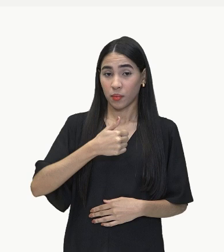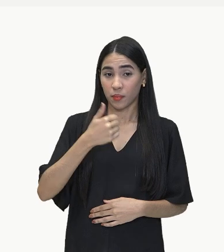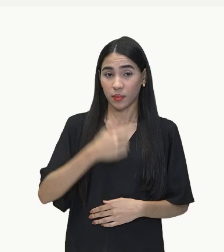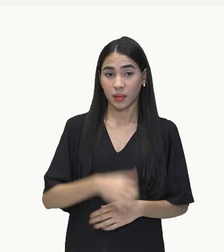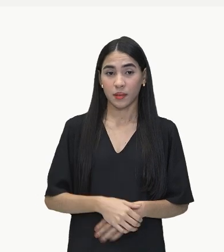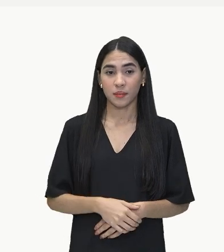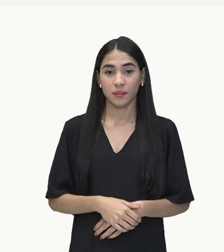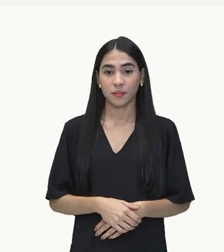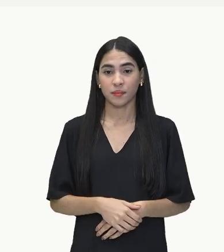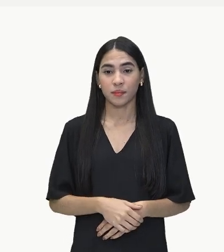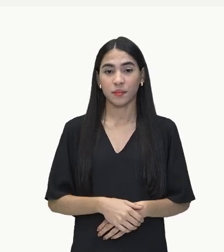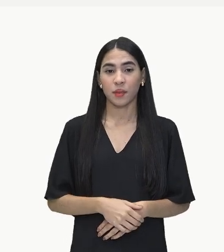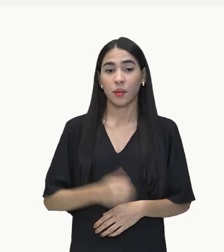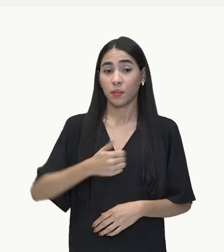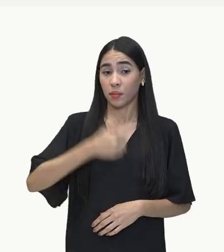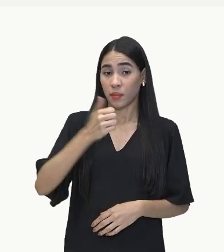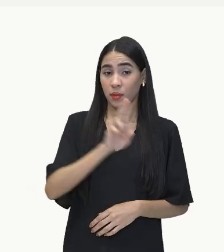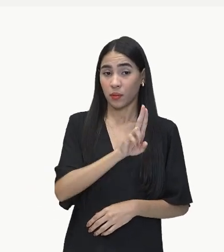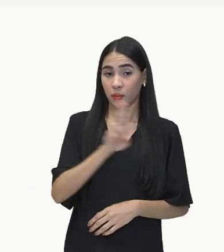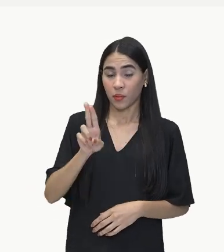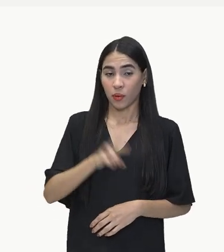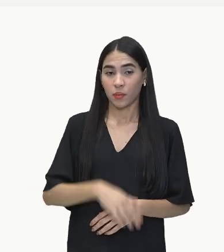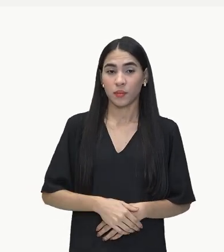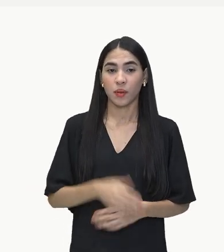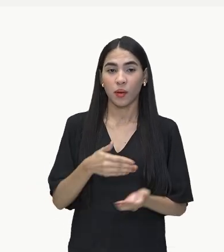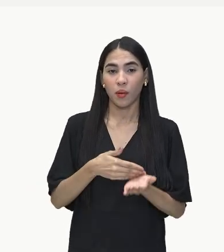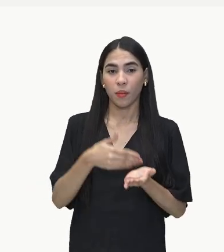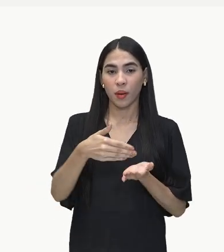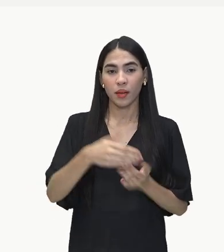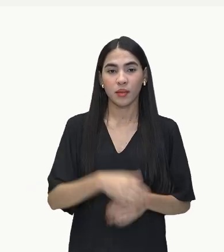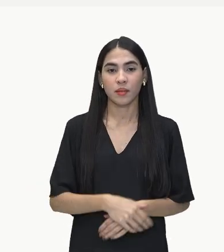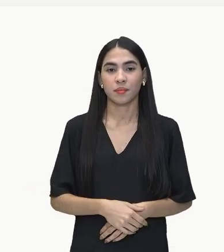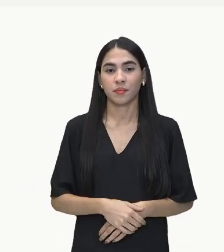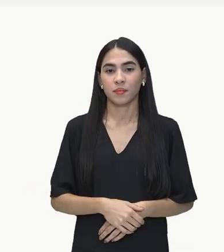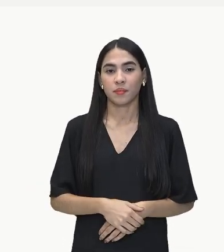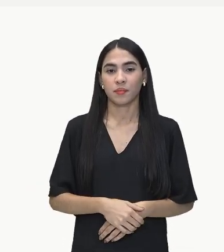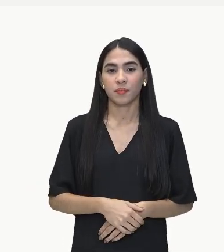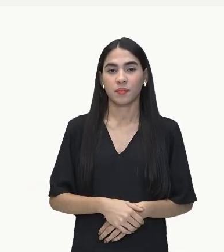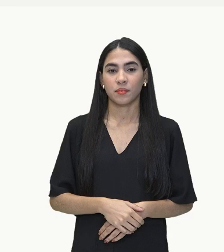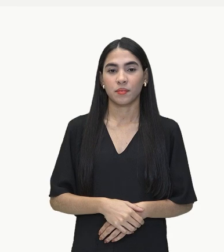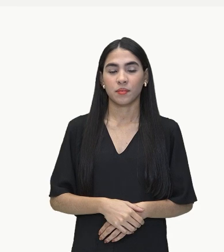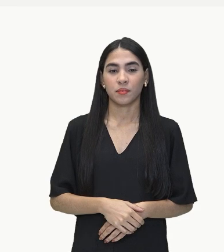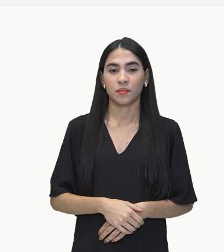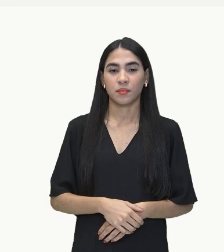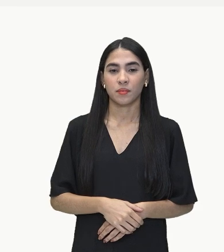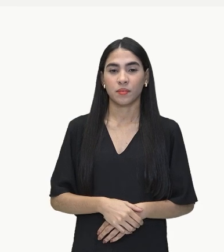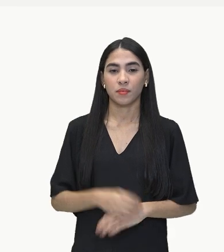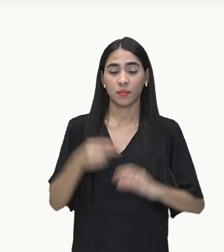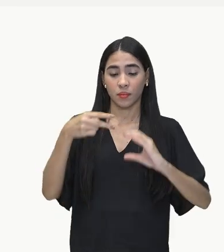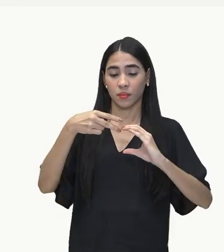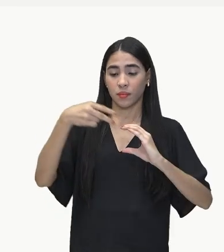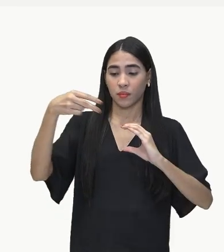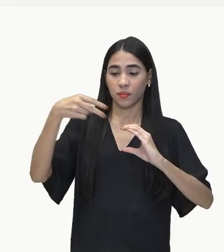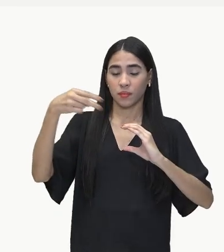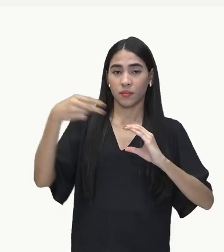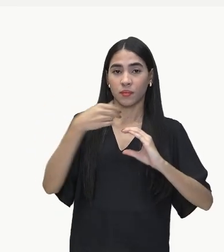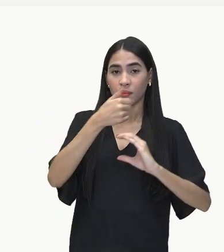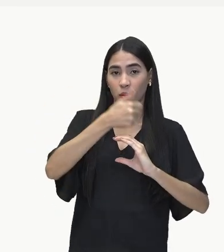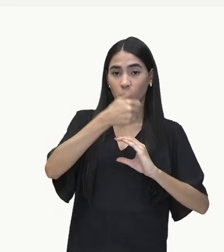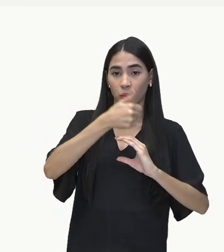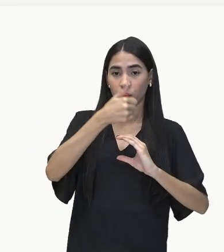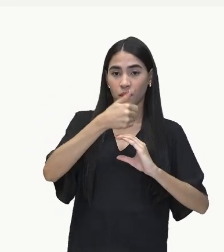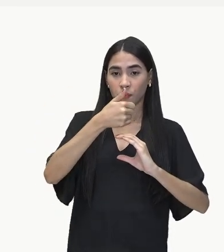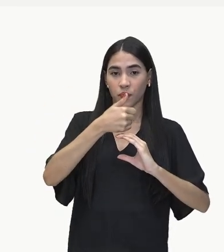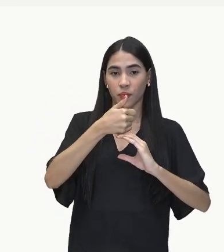gente, o primeiro nome aqui, ó, começa aqui a numerar a partir, né, do grupo funcional,